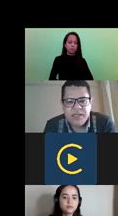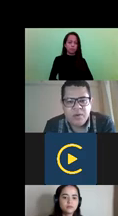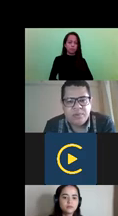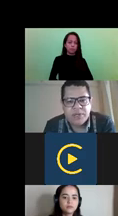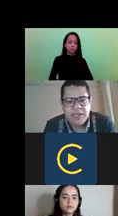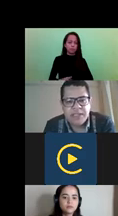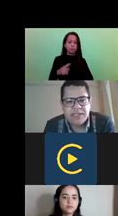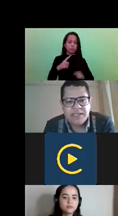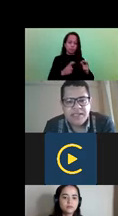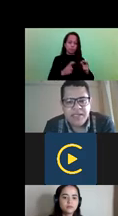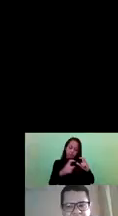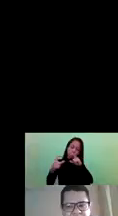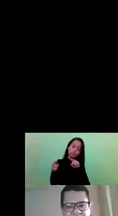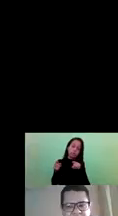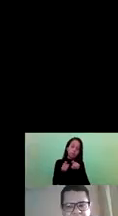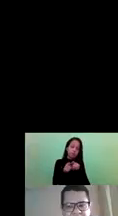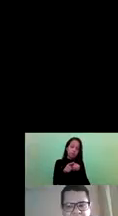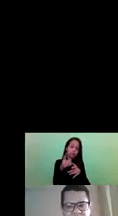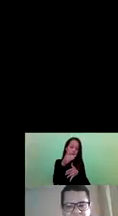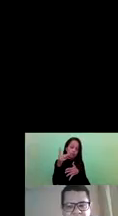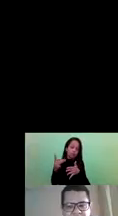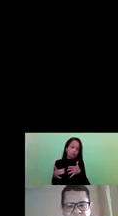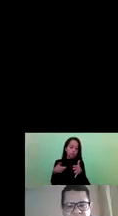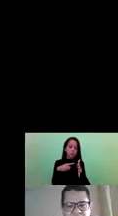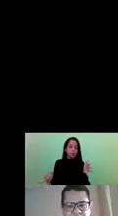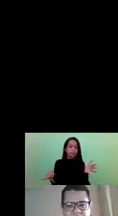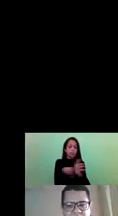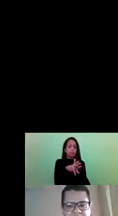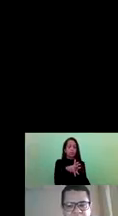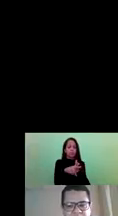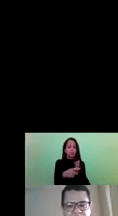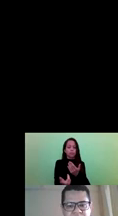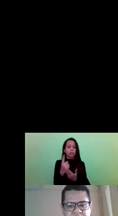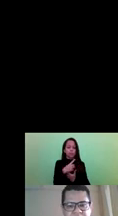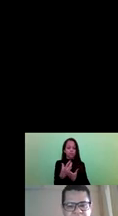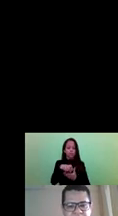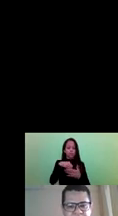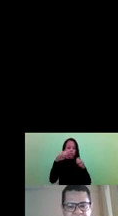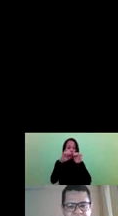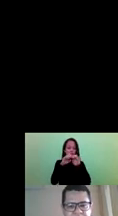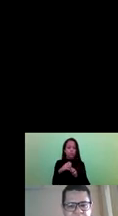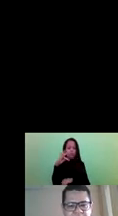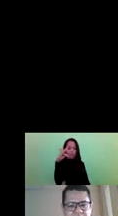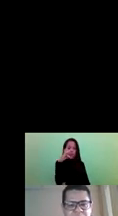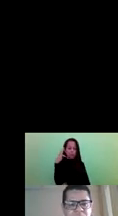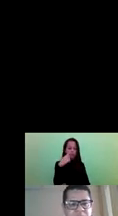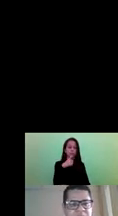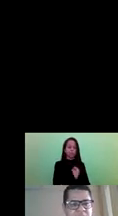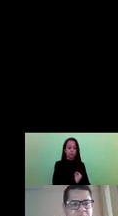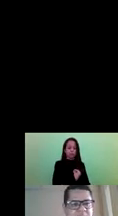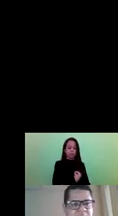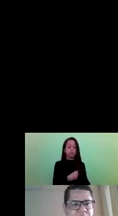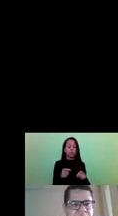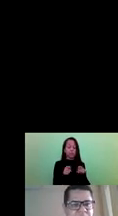setores e componentes especializados numa estrutura formal do currículo e da política pública